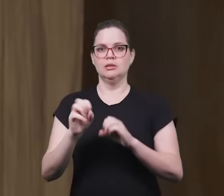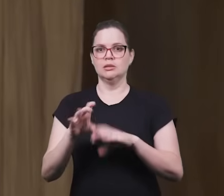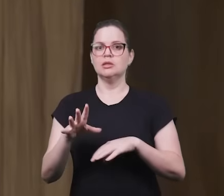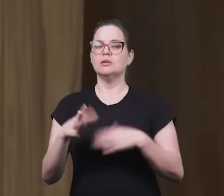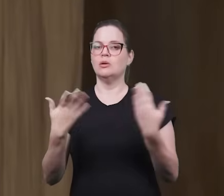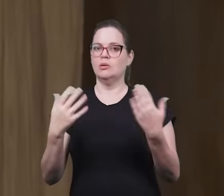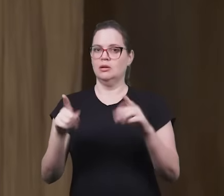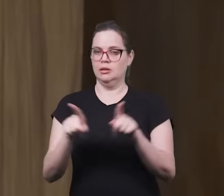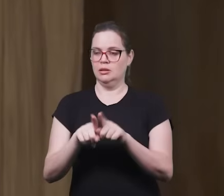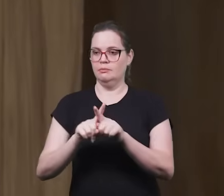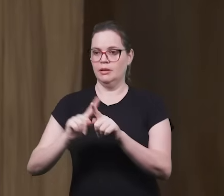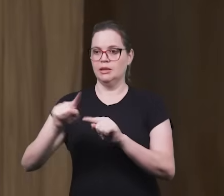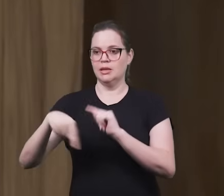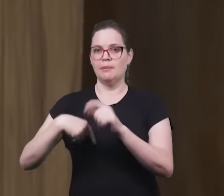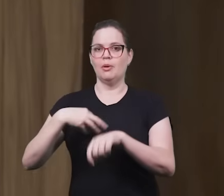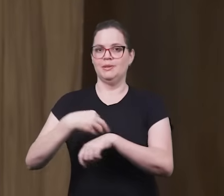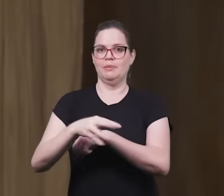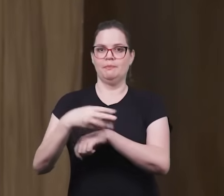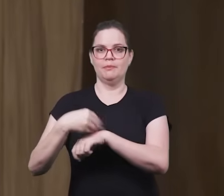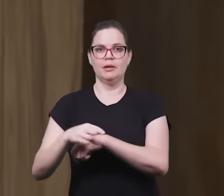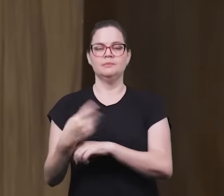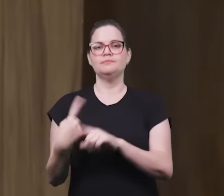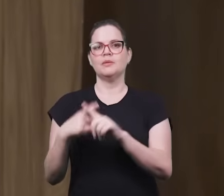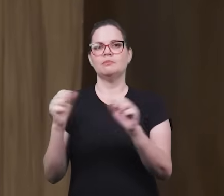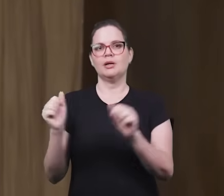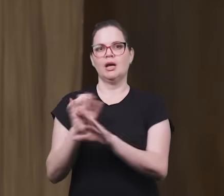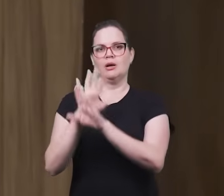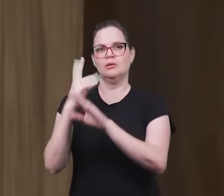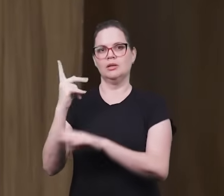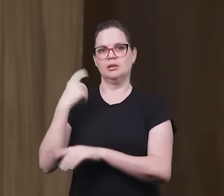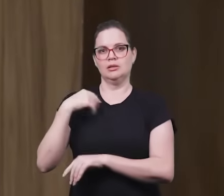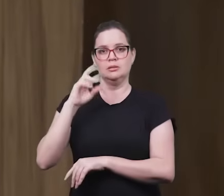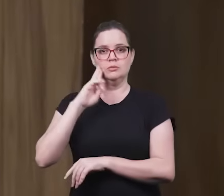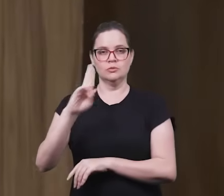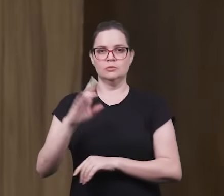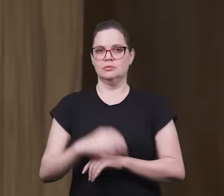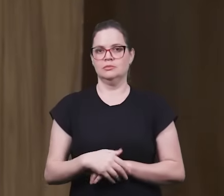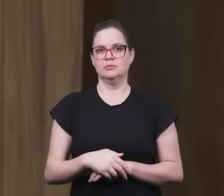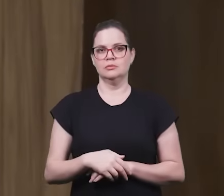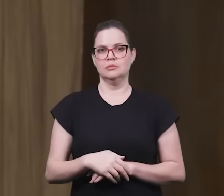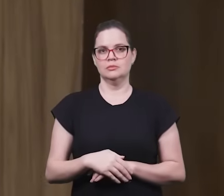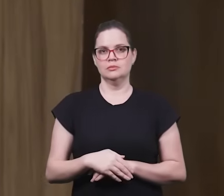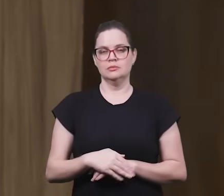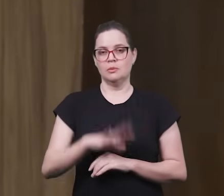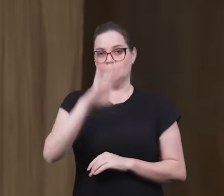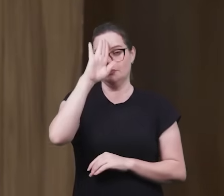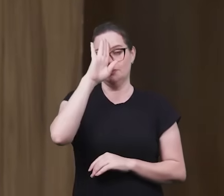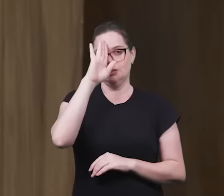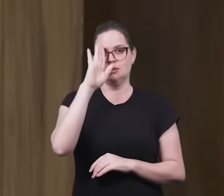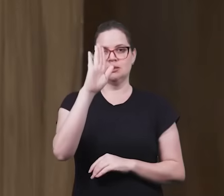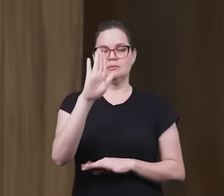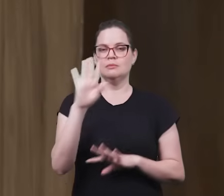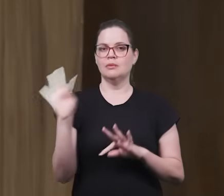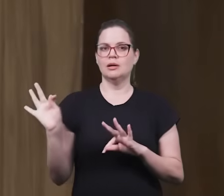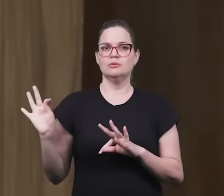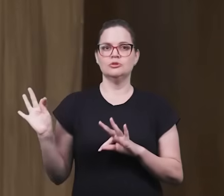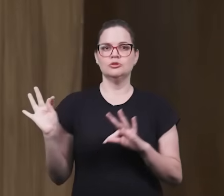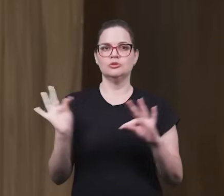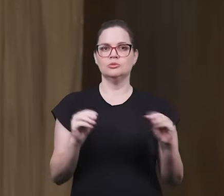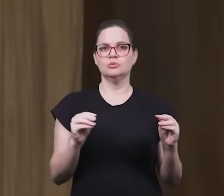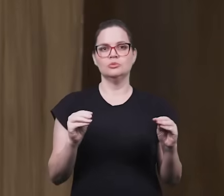A glória, pastor Juliano, ela é do Senhor. O centro de